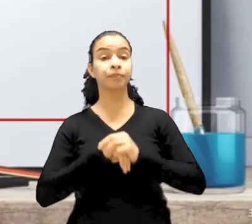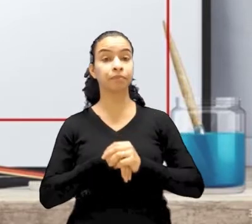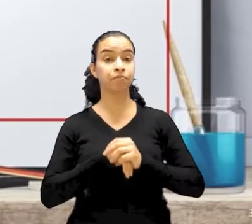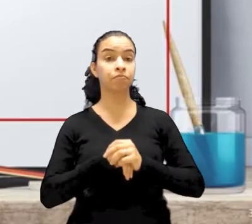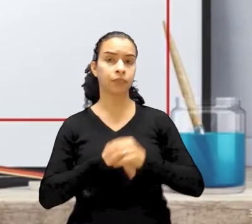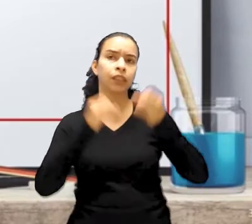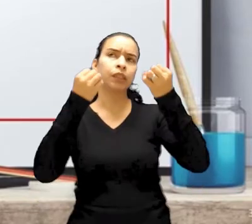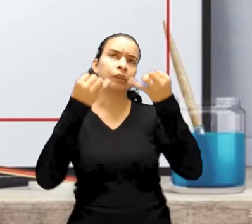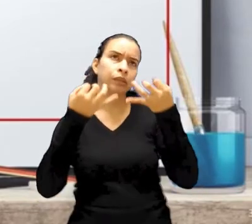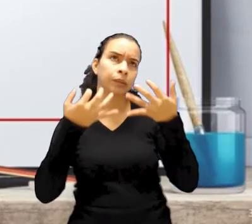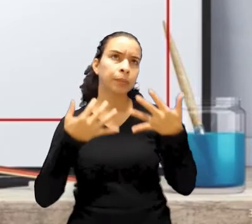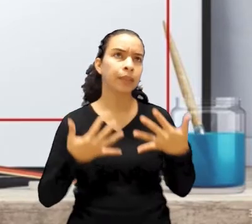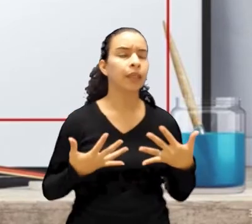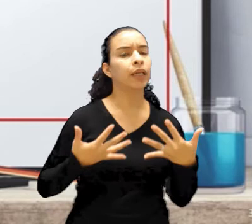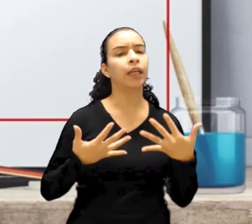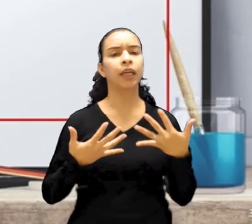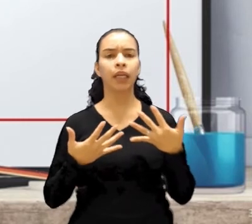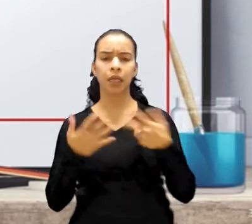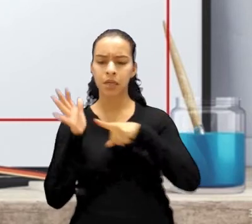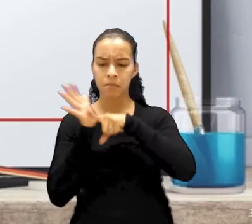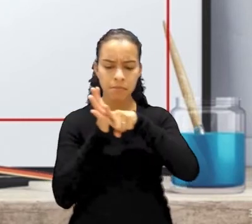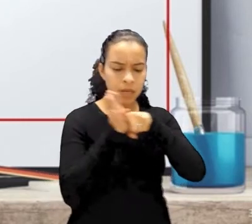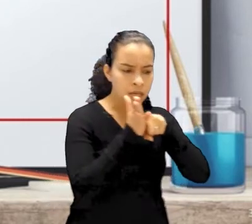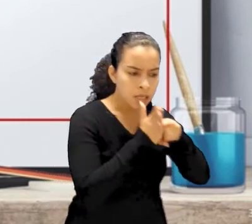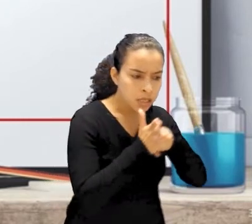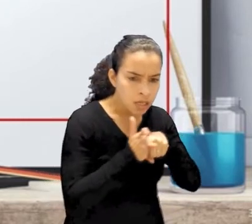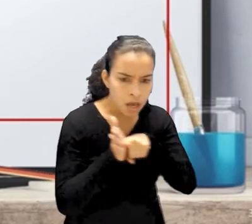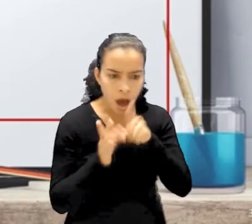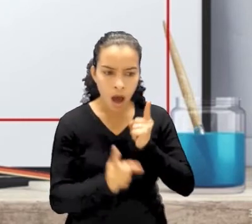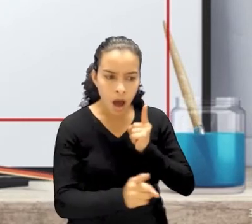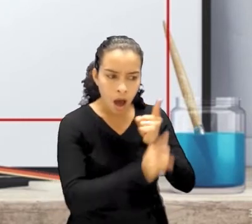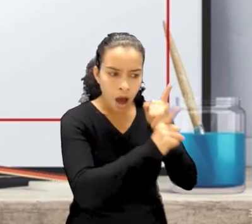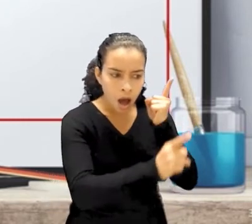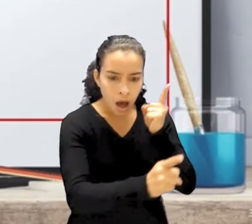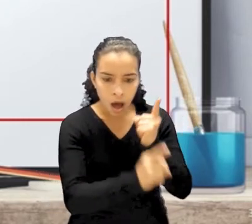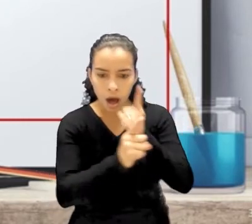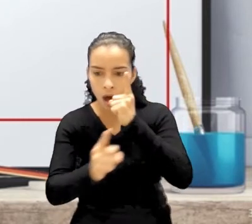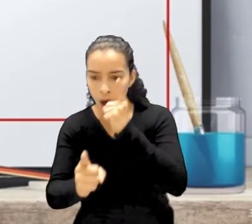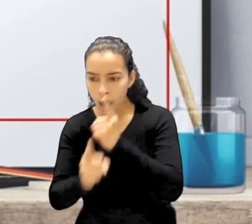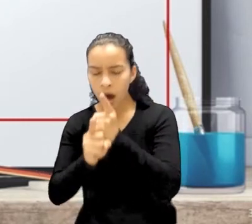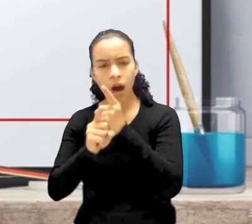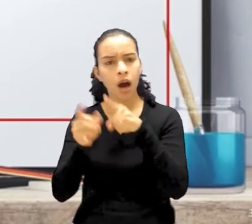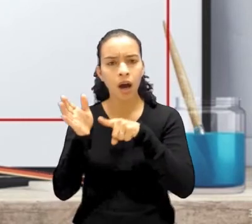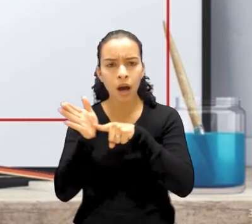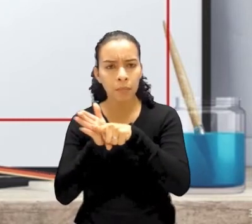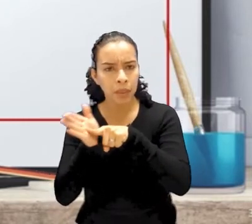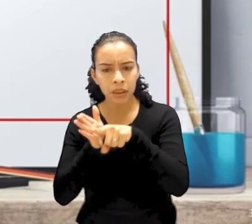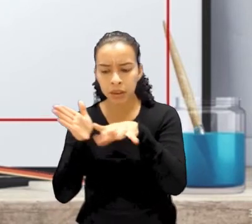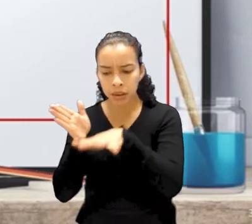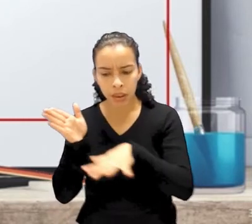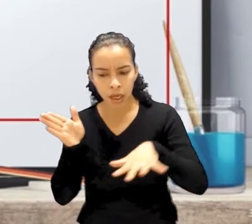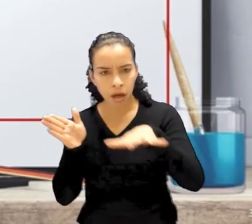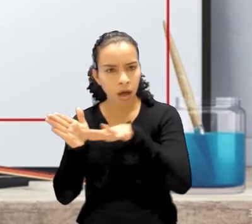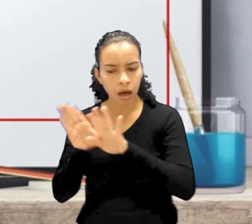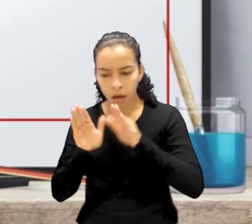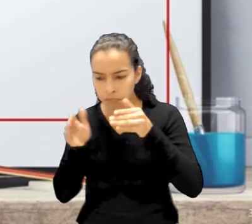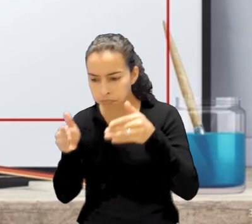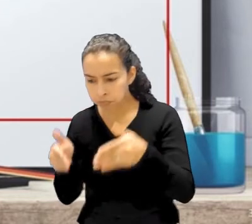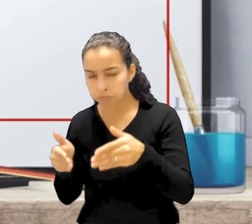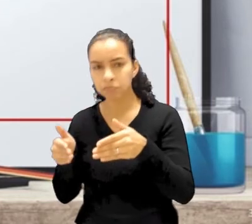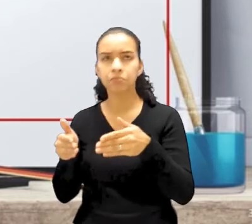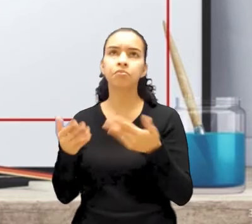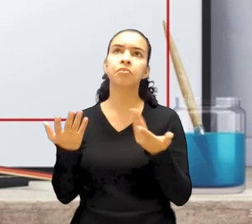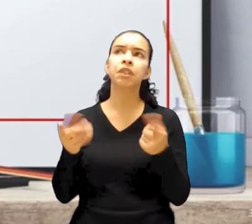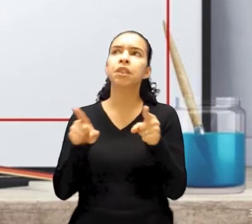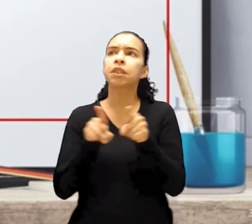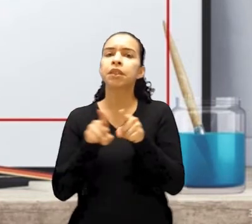são apresentados, então, resultados de estudos, de pesquisa sobre determinado assunto,